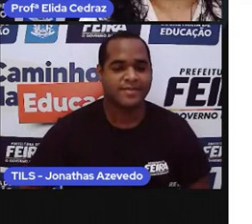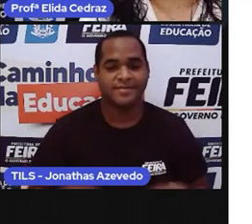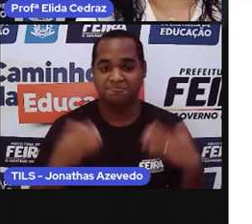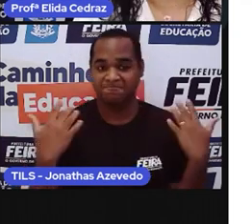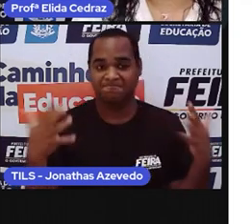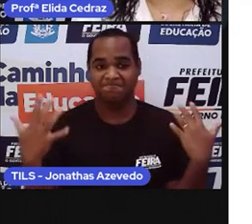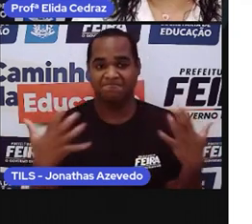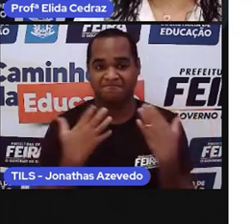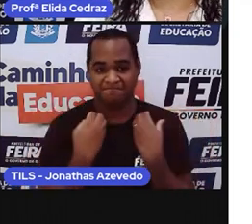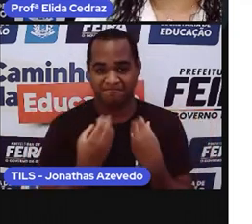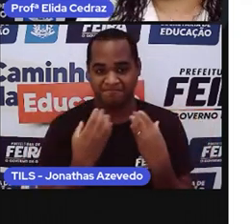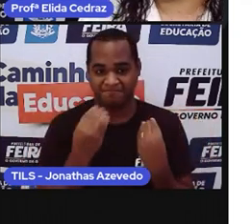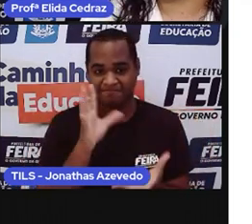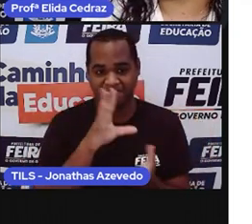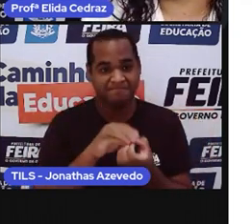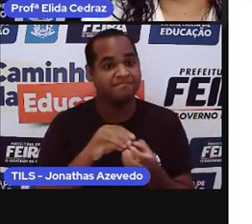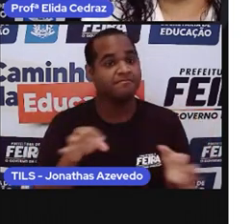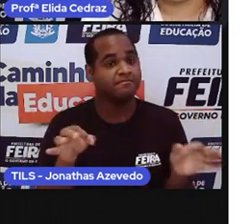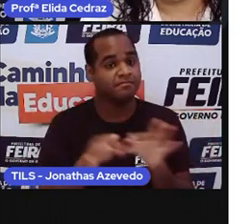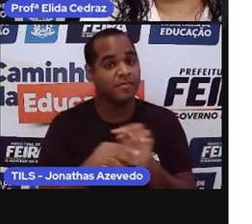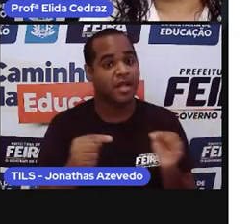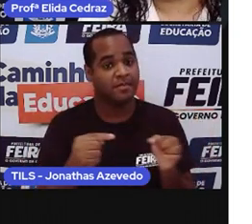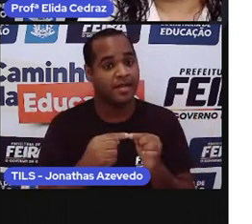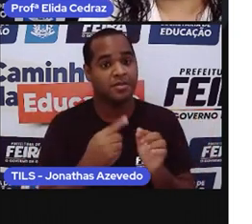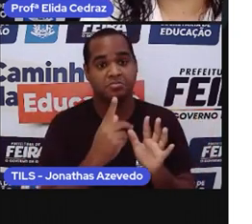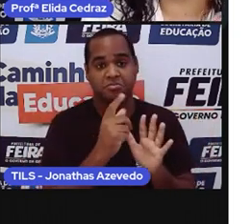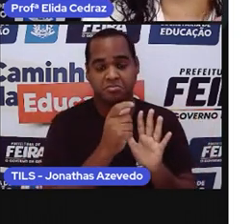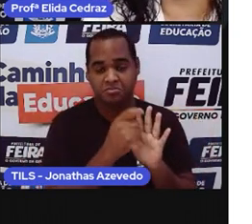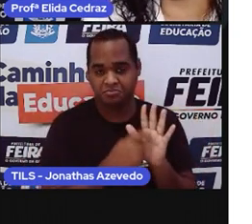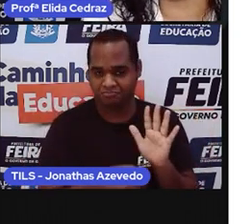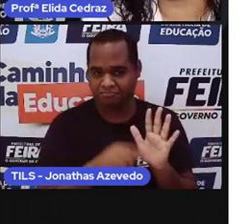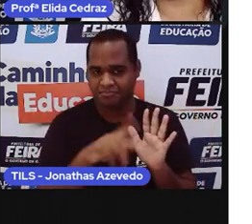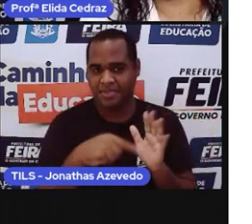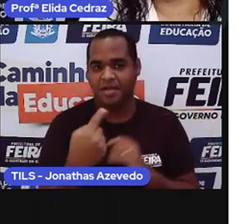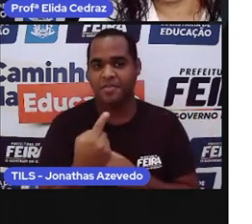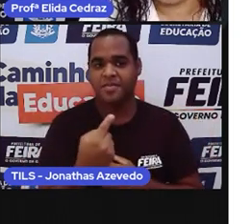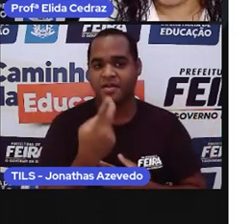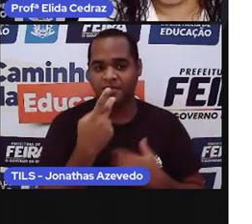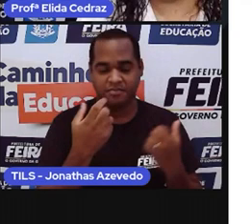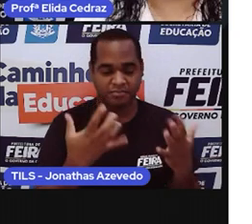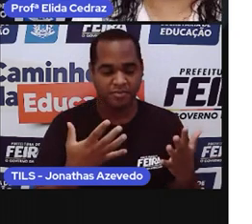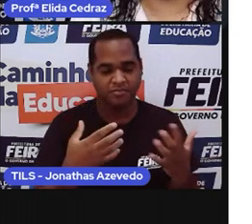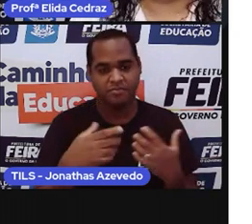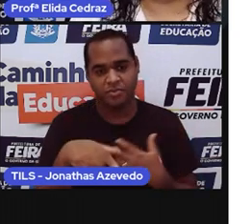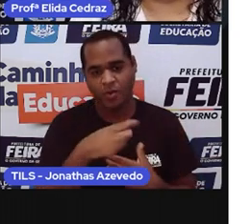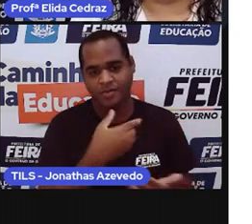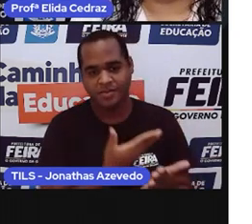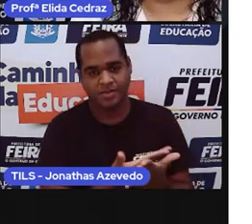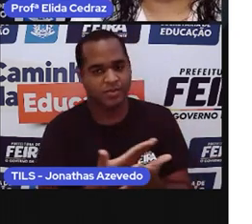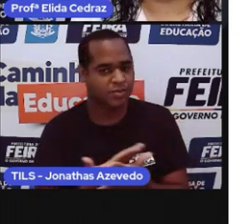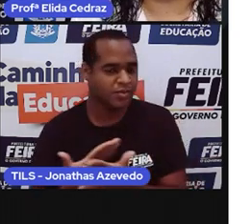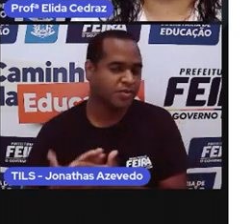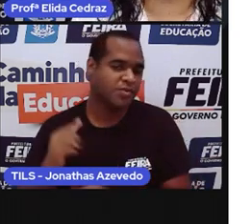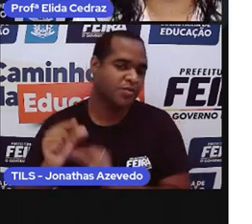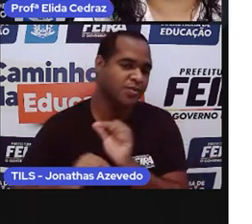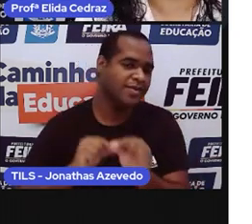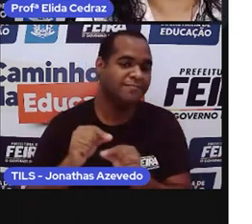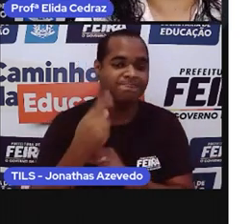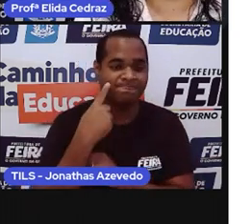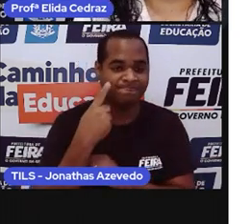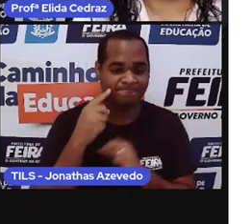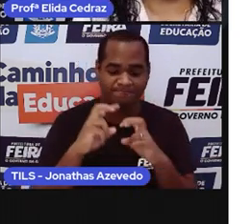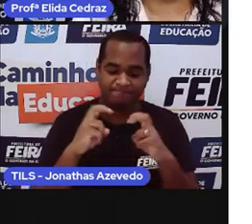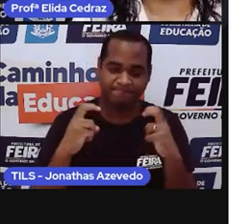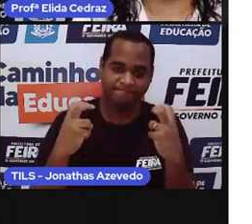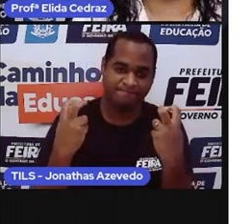bem, gente, concluímos esse pedaço, esse primeiro estudo de Ciranda Cirandinha.